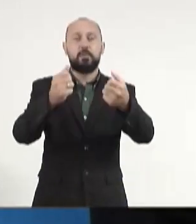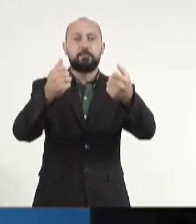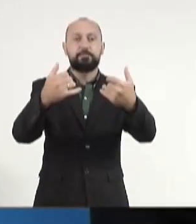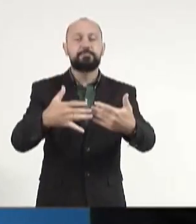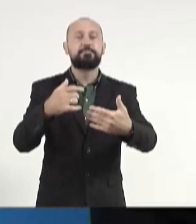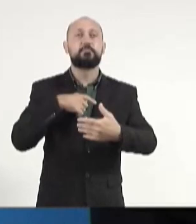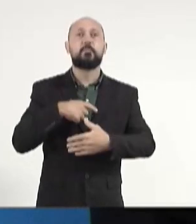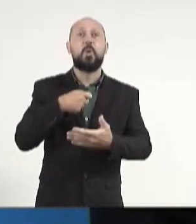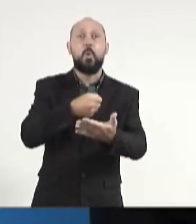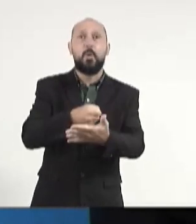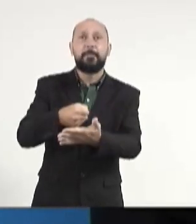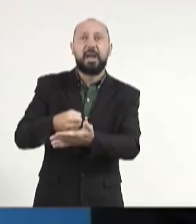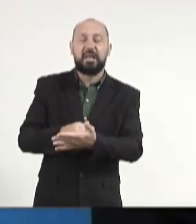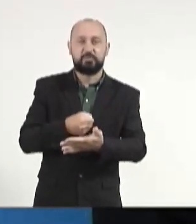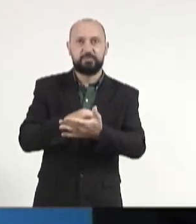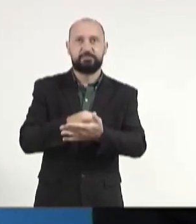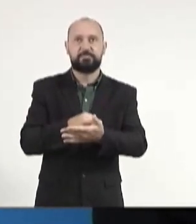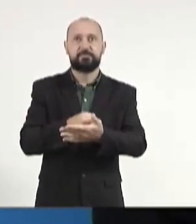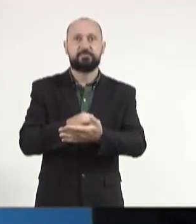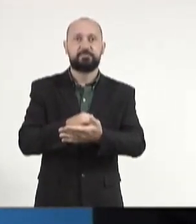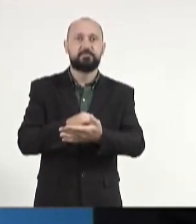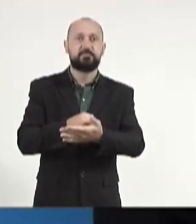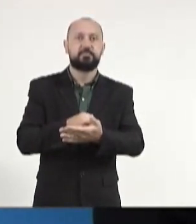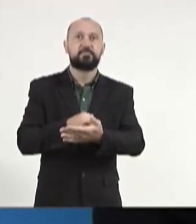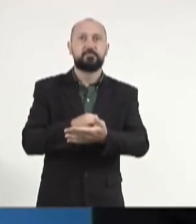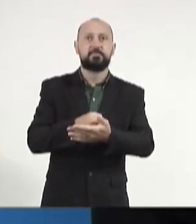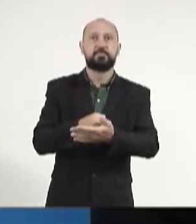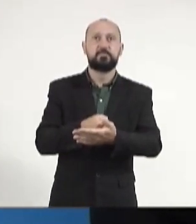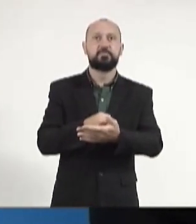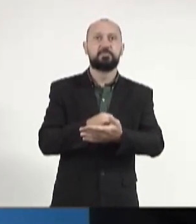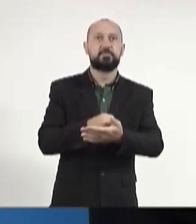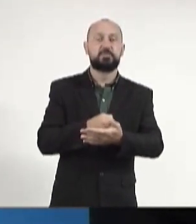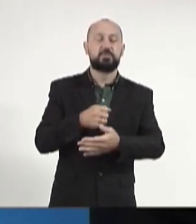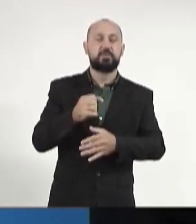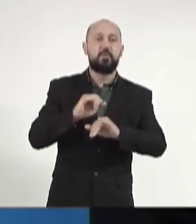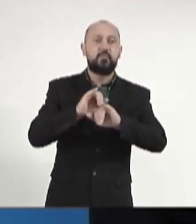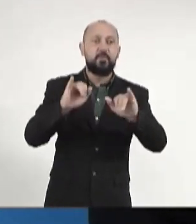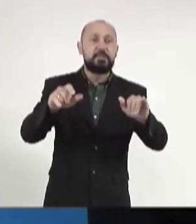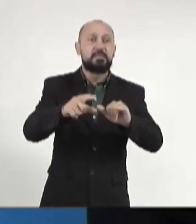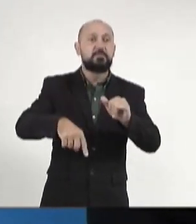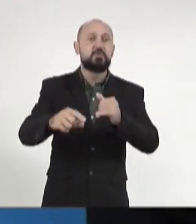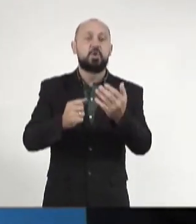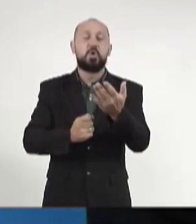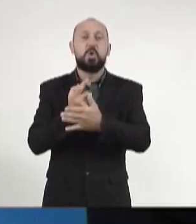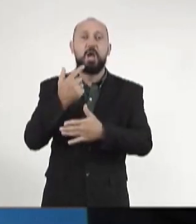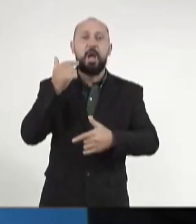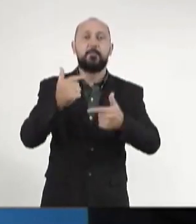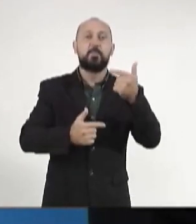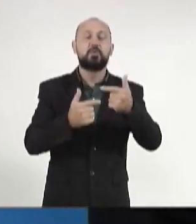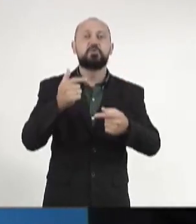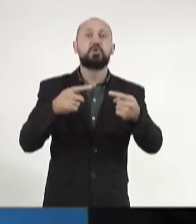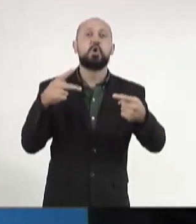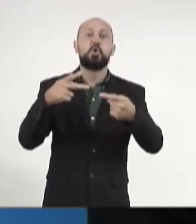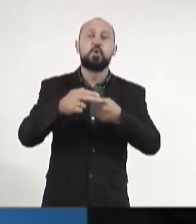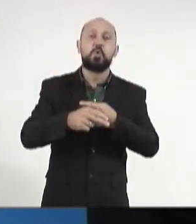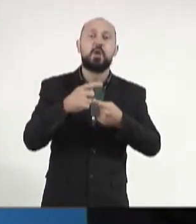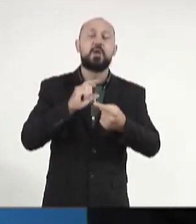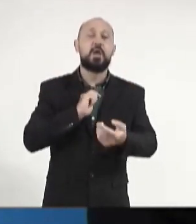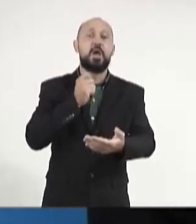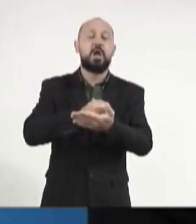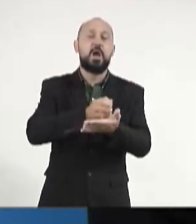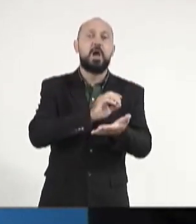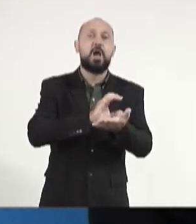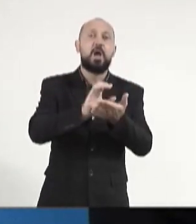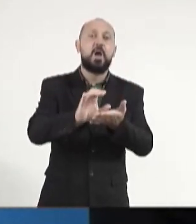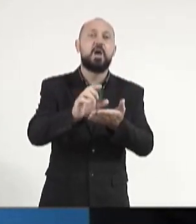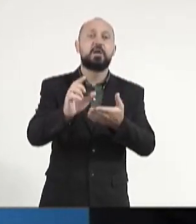Dispõe sobre a obrigatoriedade de informação ao consumidor sobre a política de cancelamento e